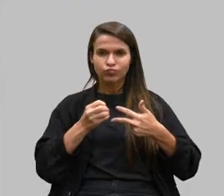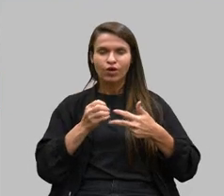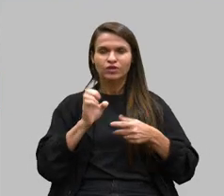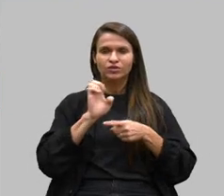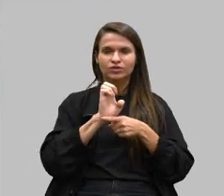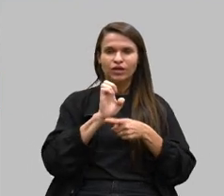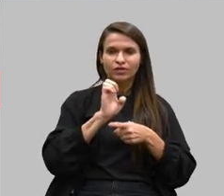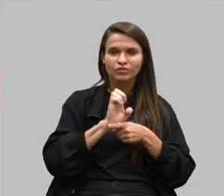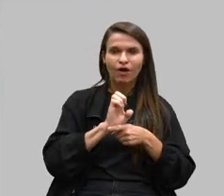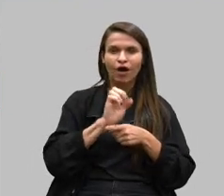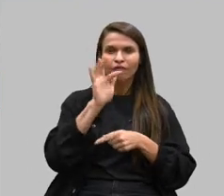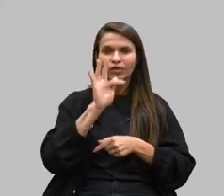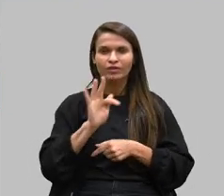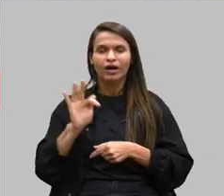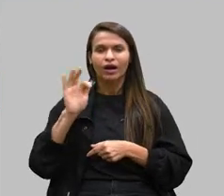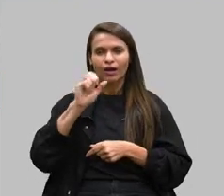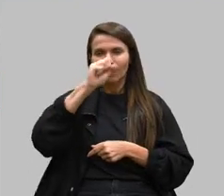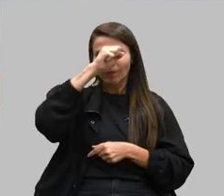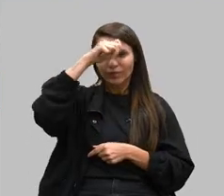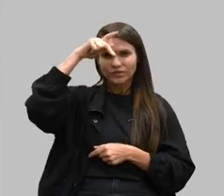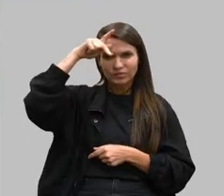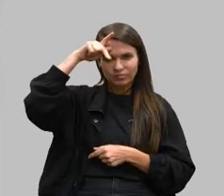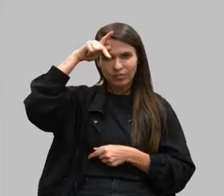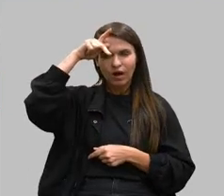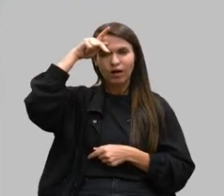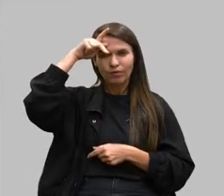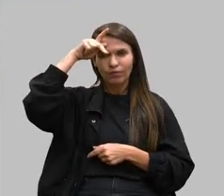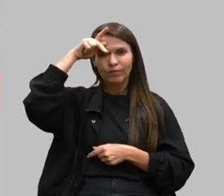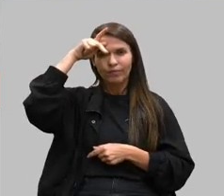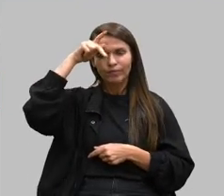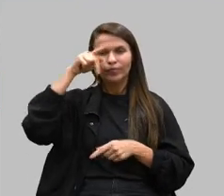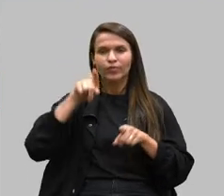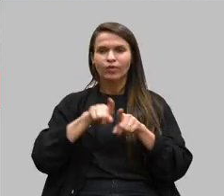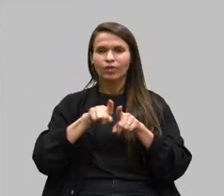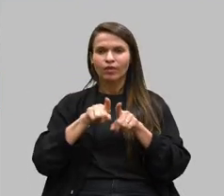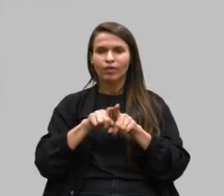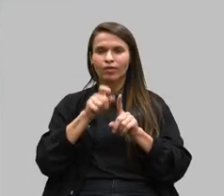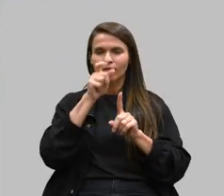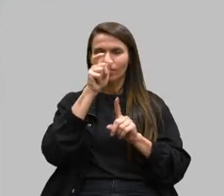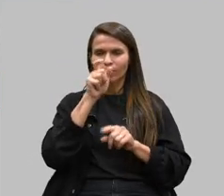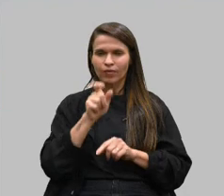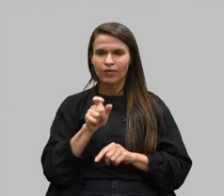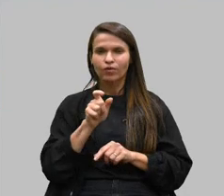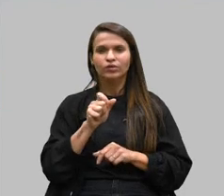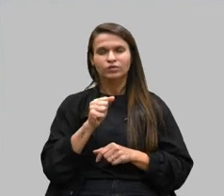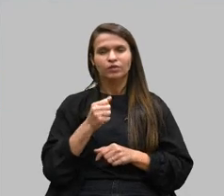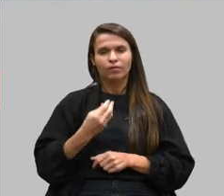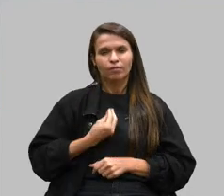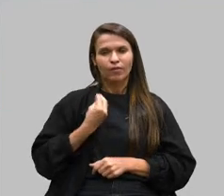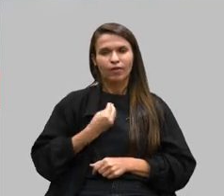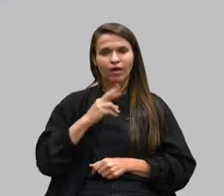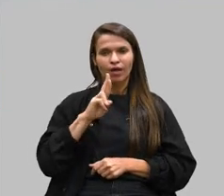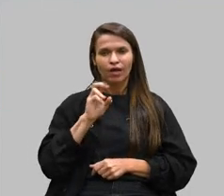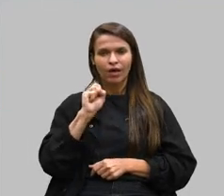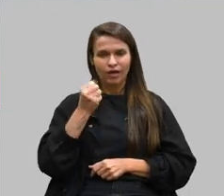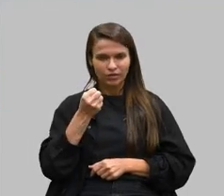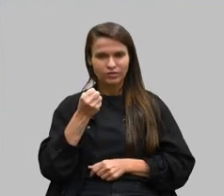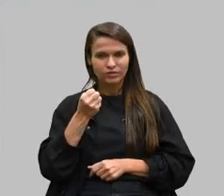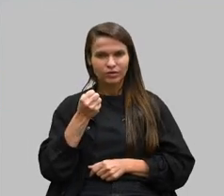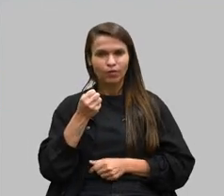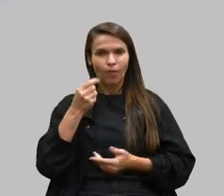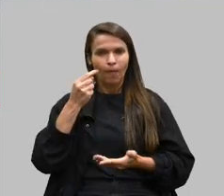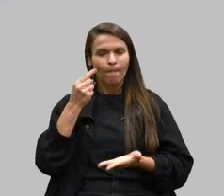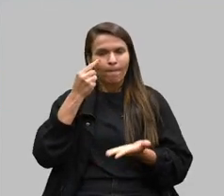municipal os entes privados presentes e aqui uma referência tanto a MRS que é um exemplo de cumprimento de contrato